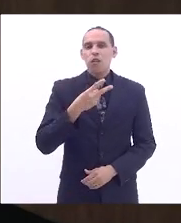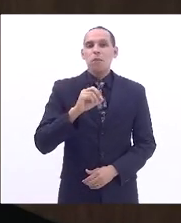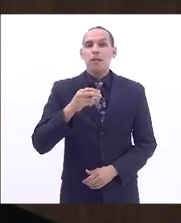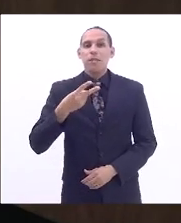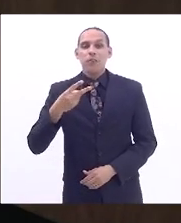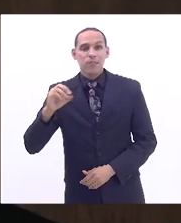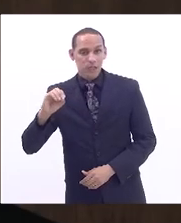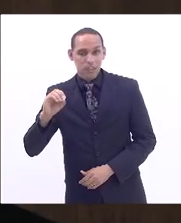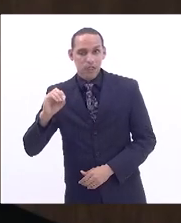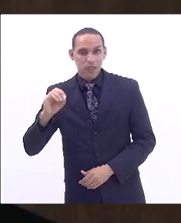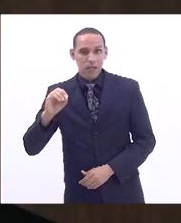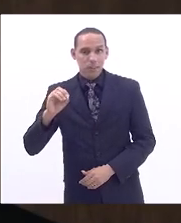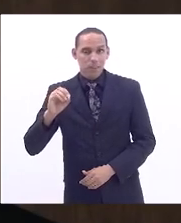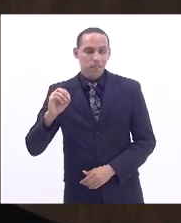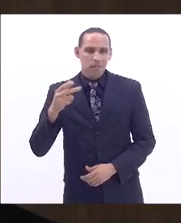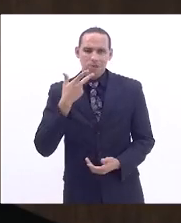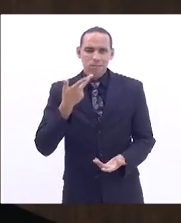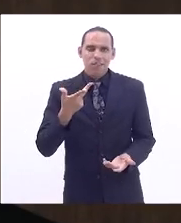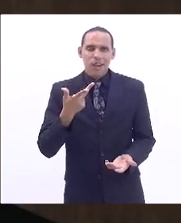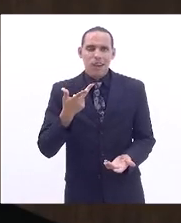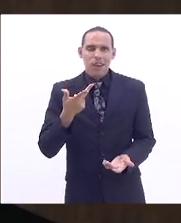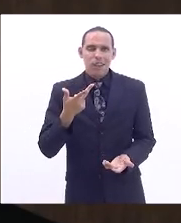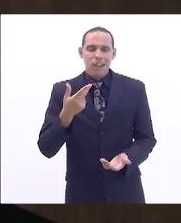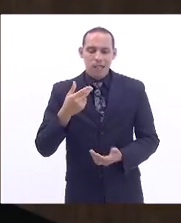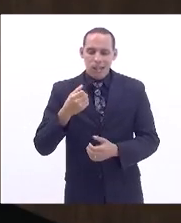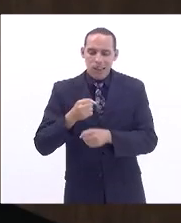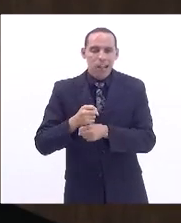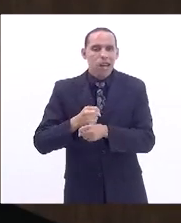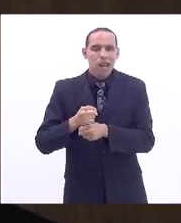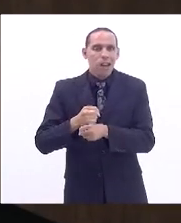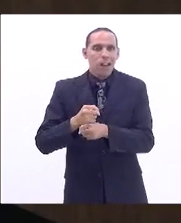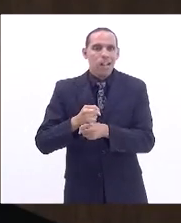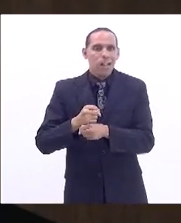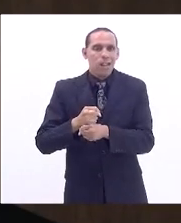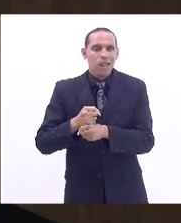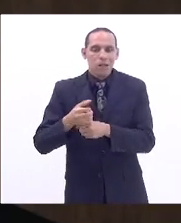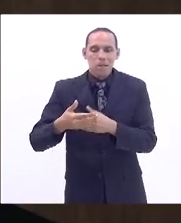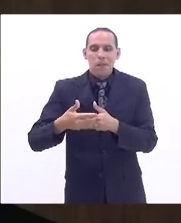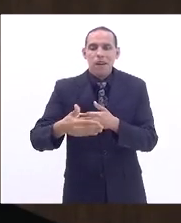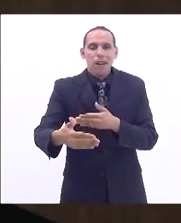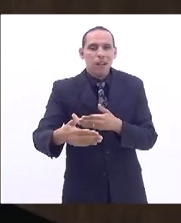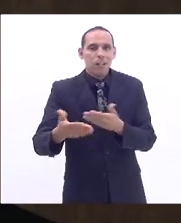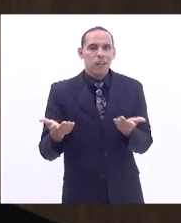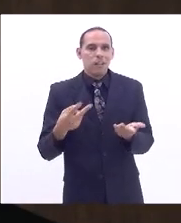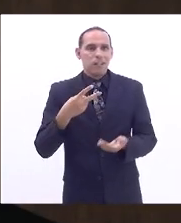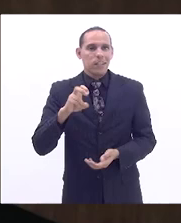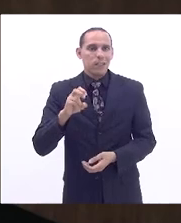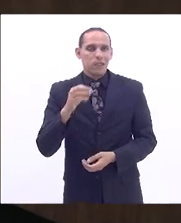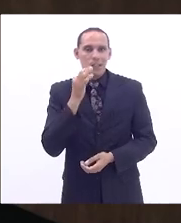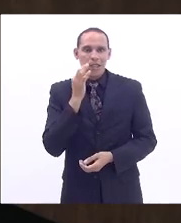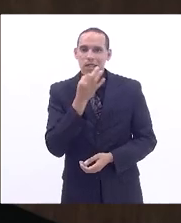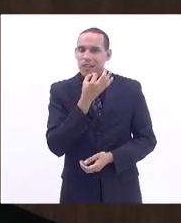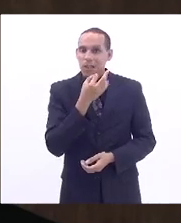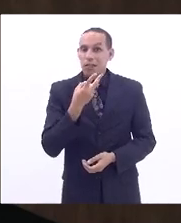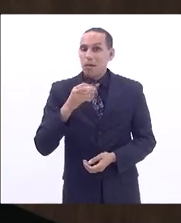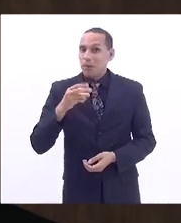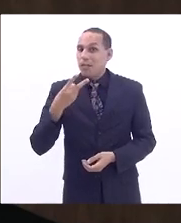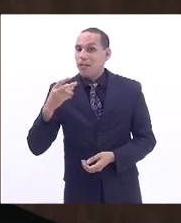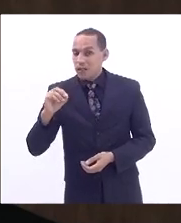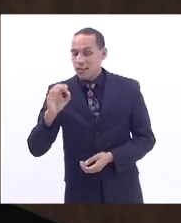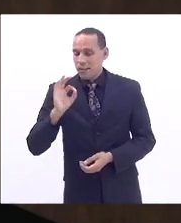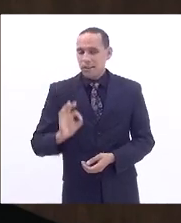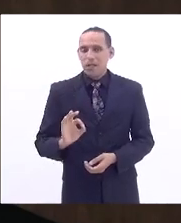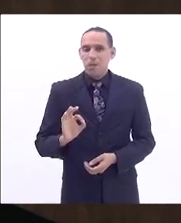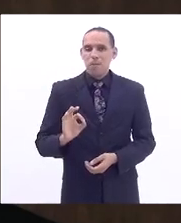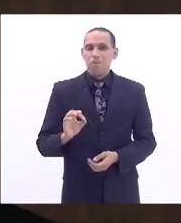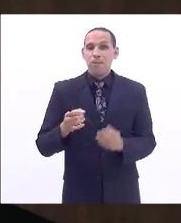nós não podemos falar numa lei de um ano que ainda não aconteceu 25 setembro de 22 é 20 passa a vigorar